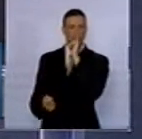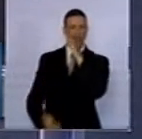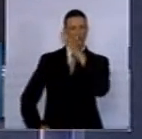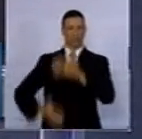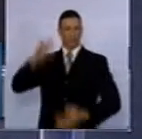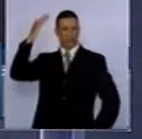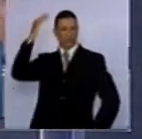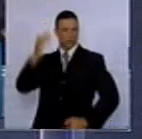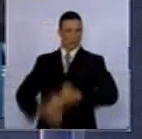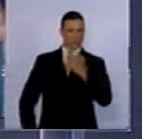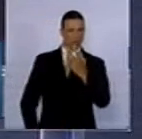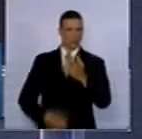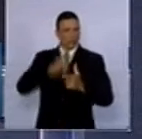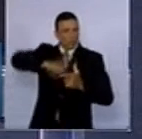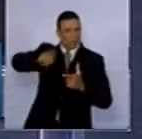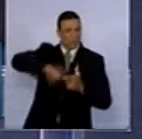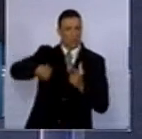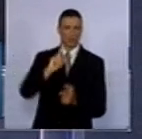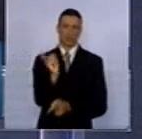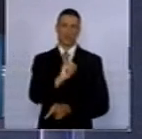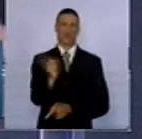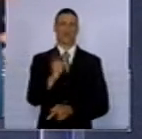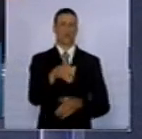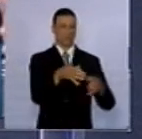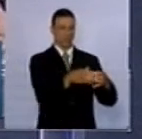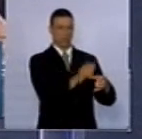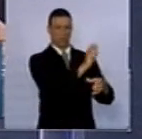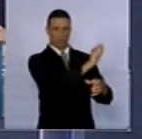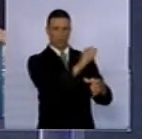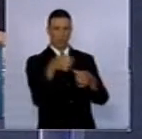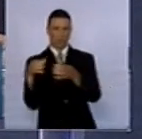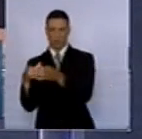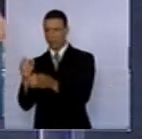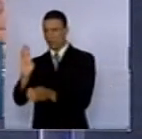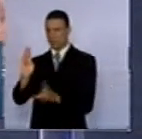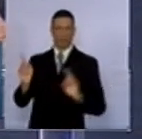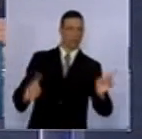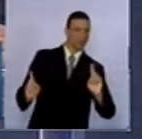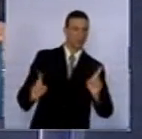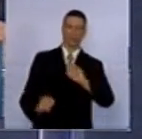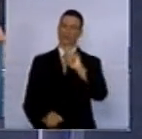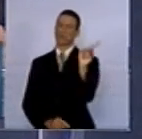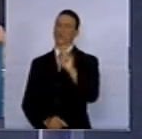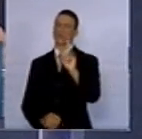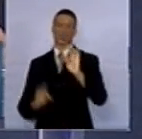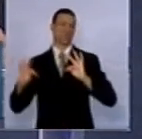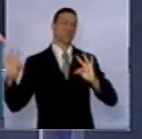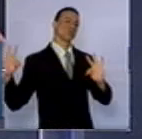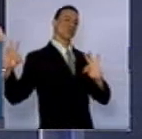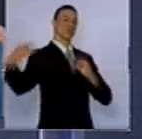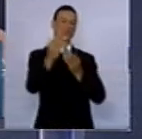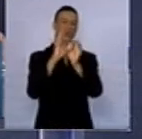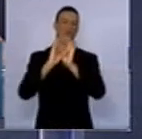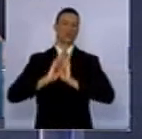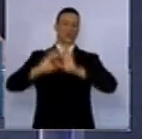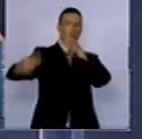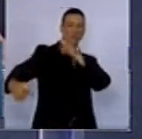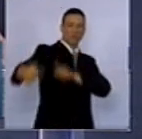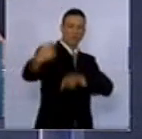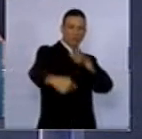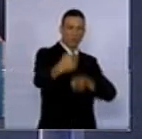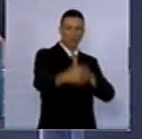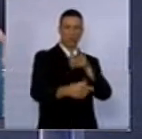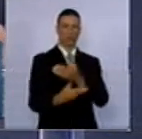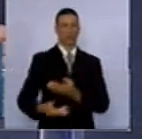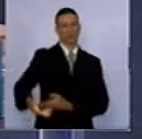reserva de mercado para a ou para b a gente tem que ter a garantia da competição para que todos possam efetivamente participar do